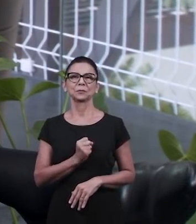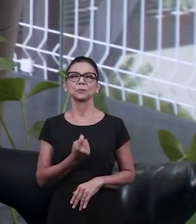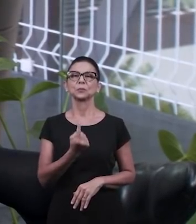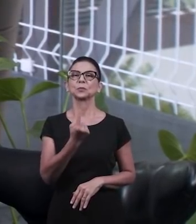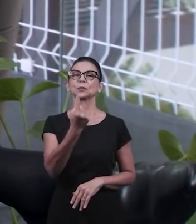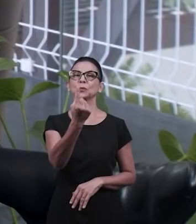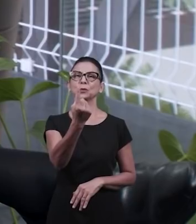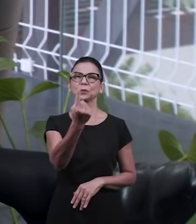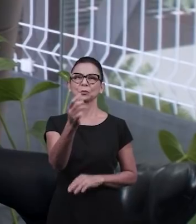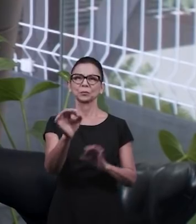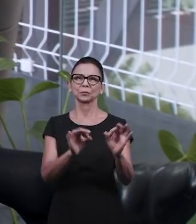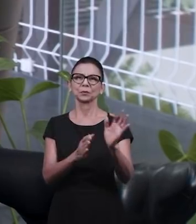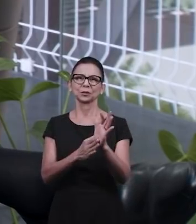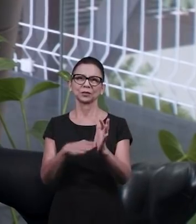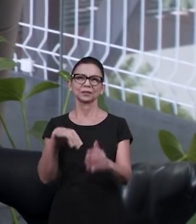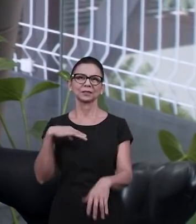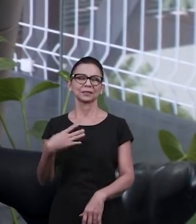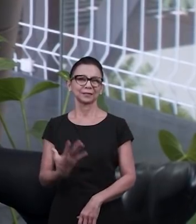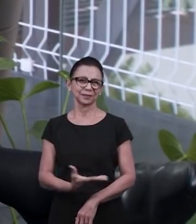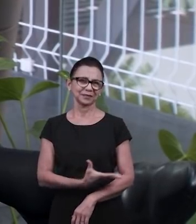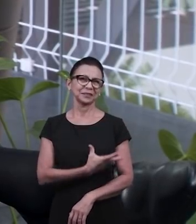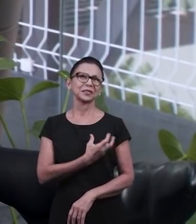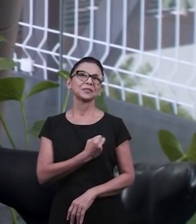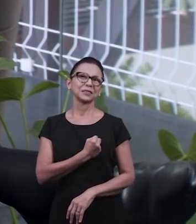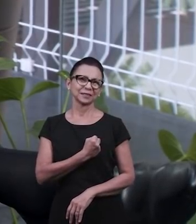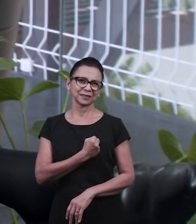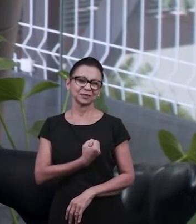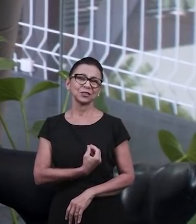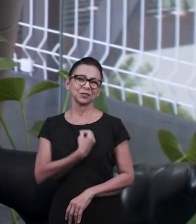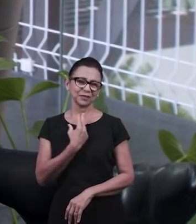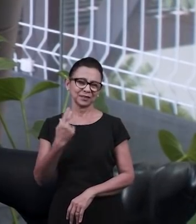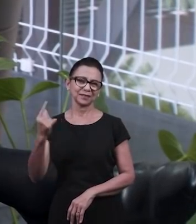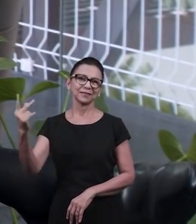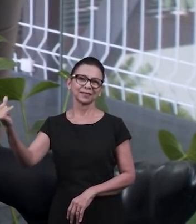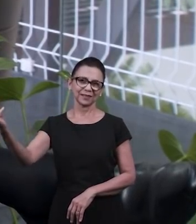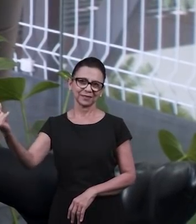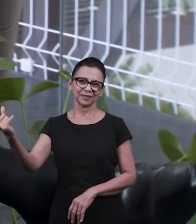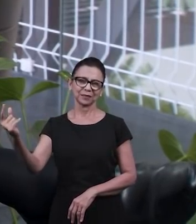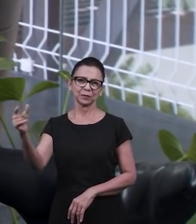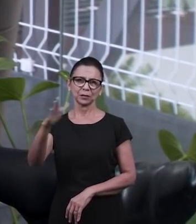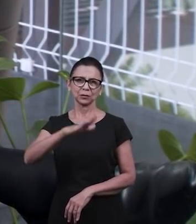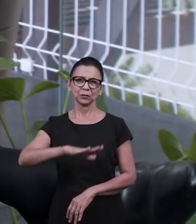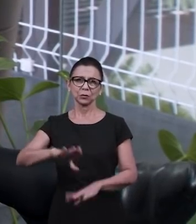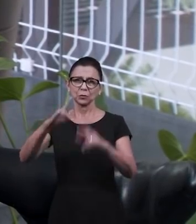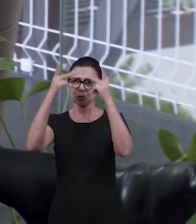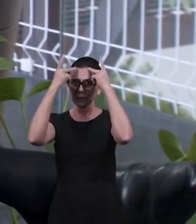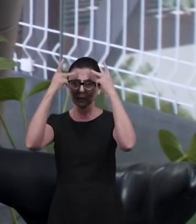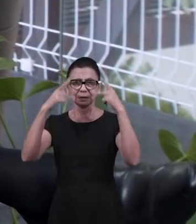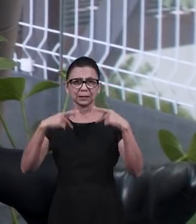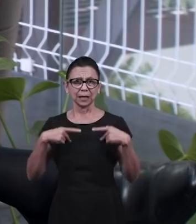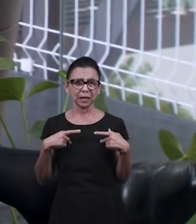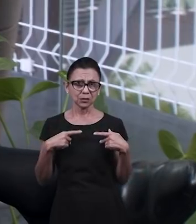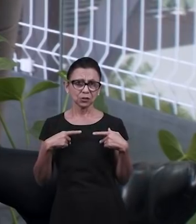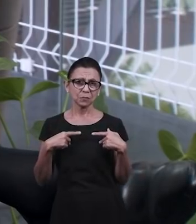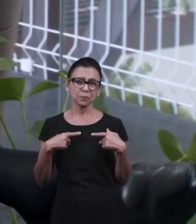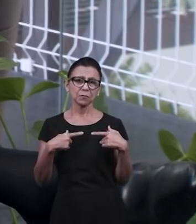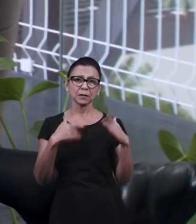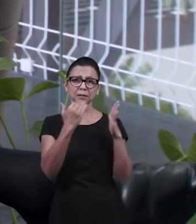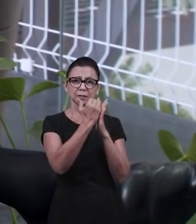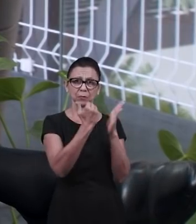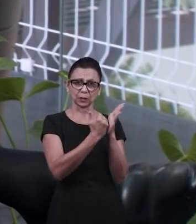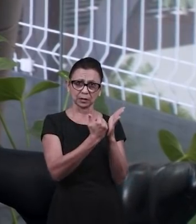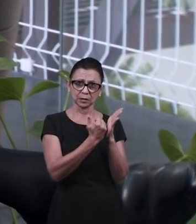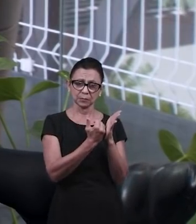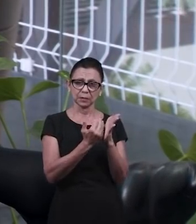verdadeiro projeto de salvação e também de vida eterna para o homem. Mas este programa também é interativo e, por causa